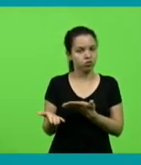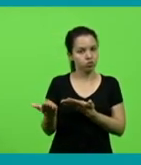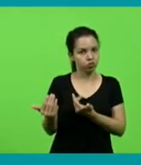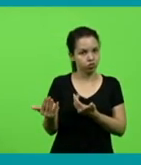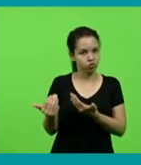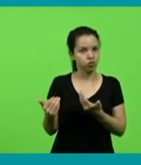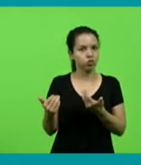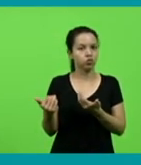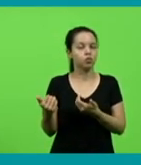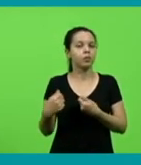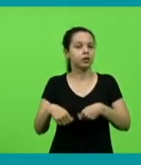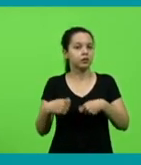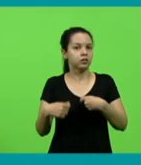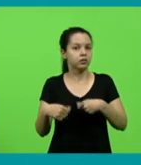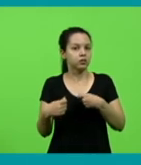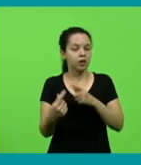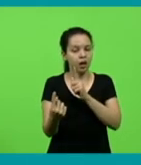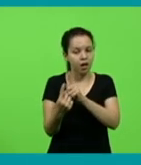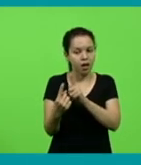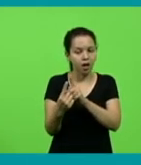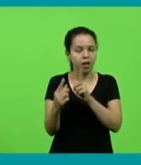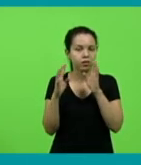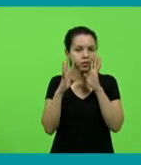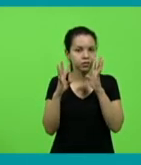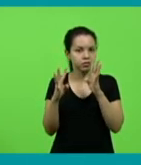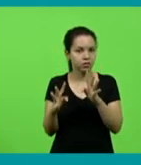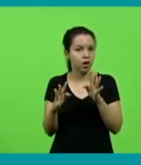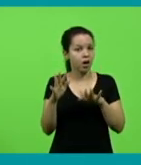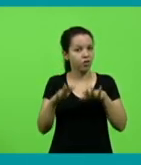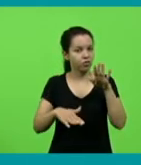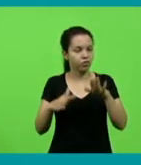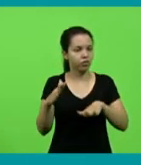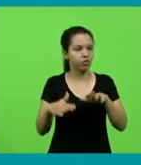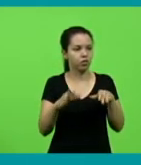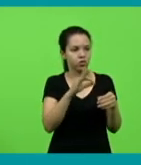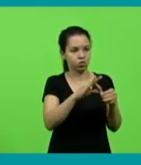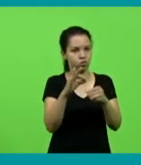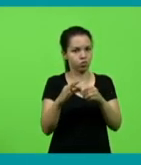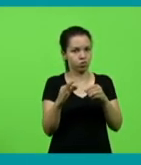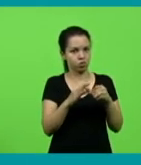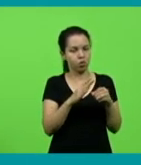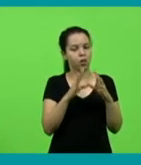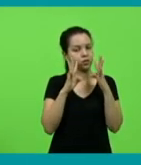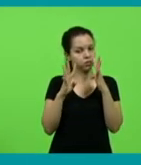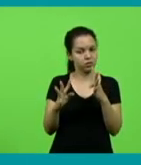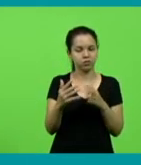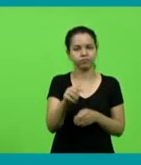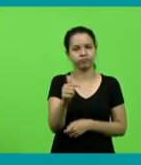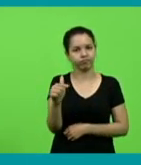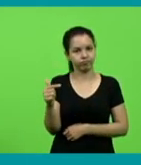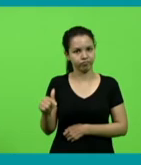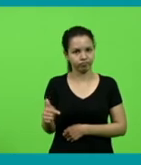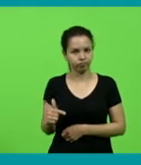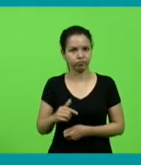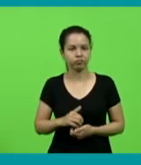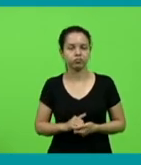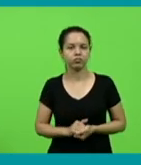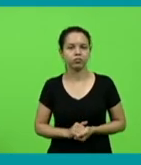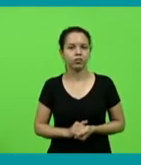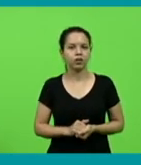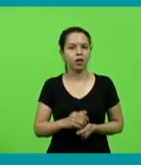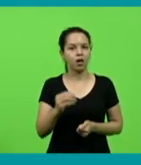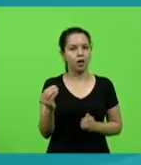de amparo, muitas vezes não oferecido pelas instituições públicas ou privadas. E aí cita o PISA,